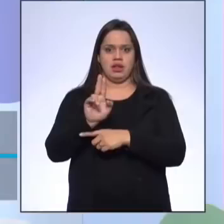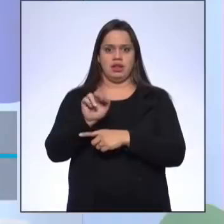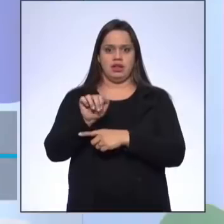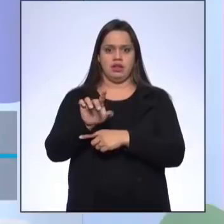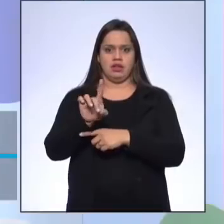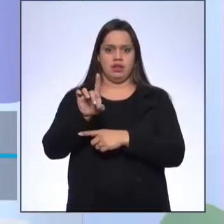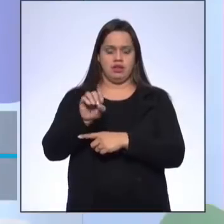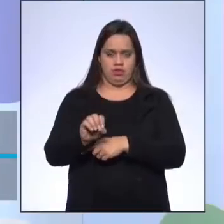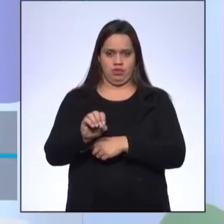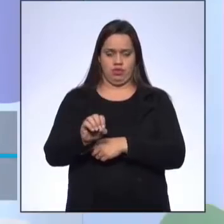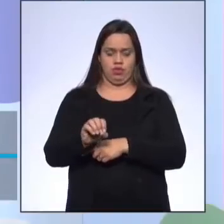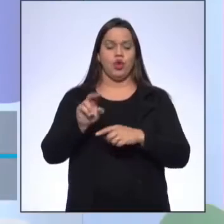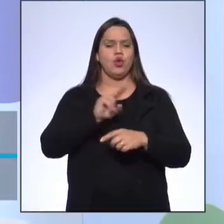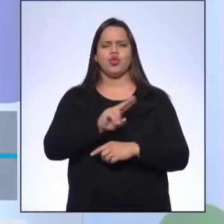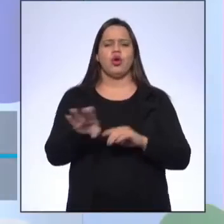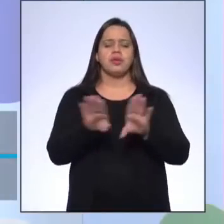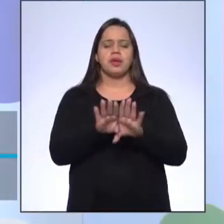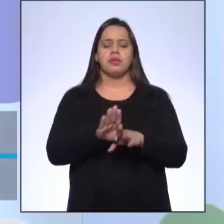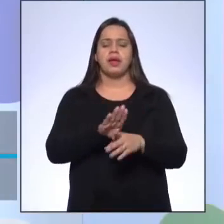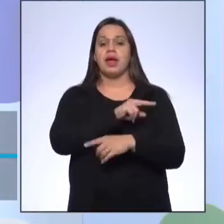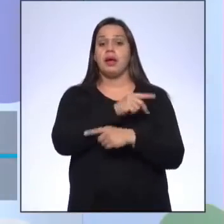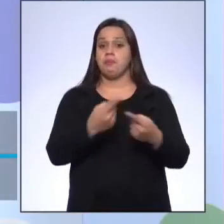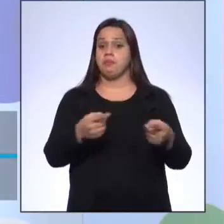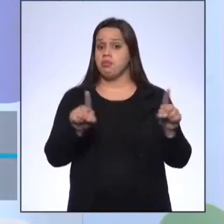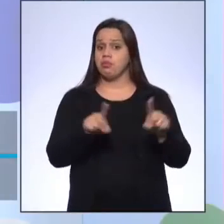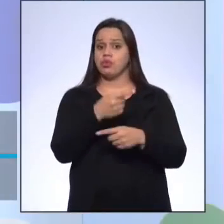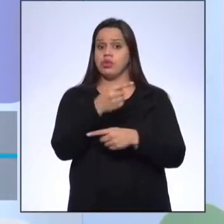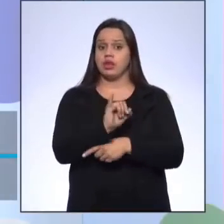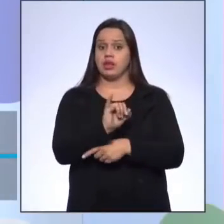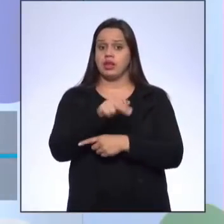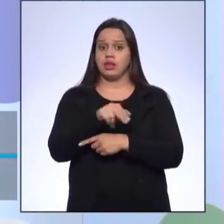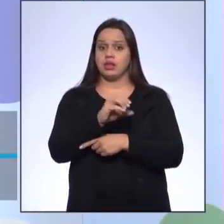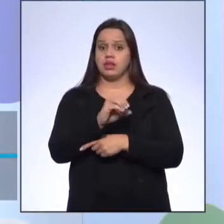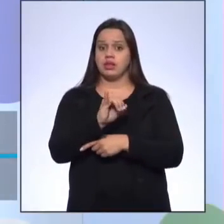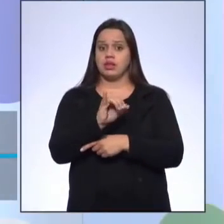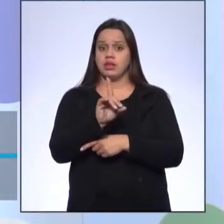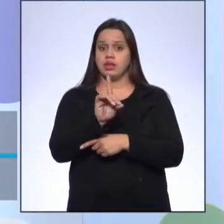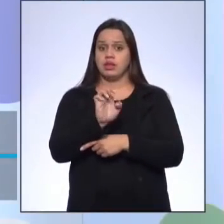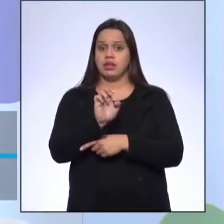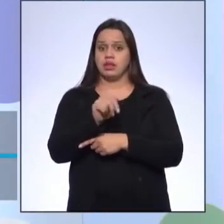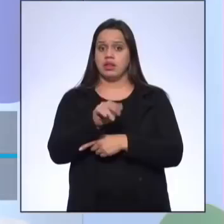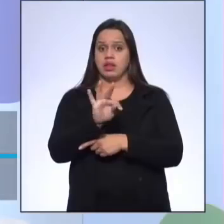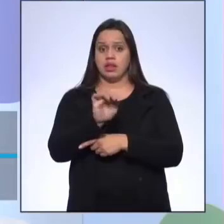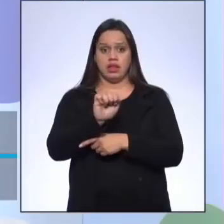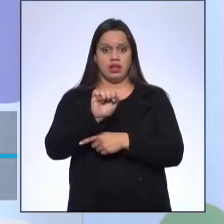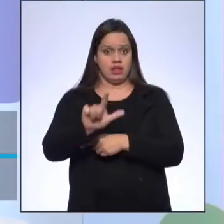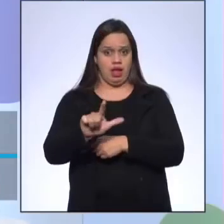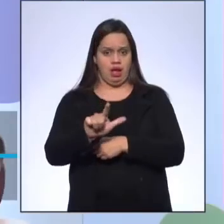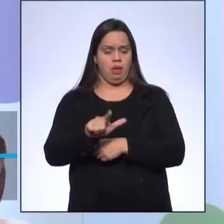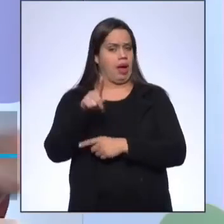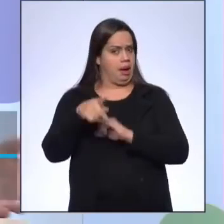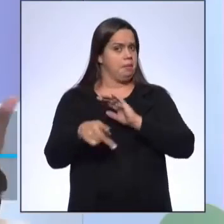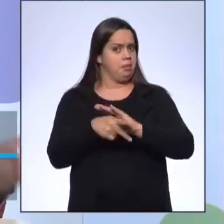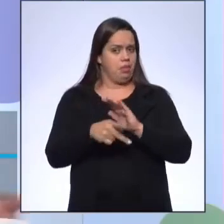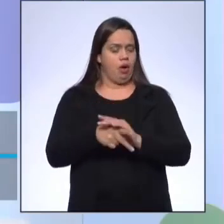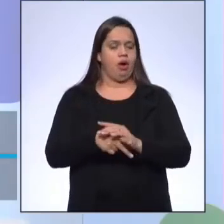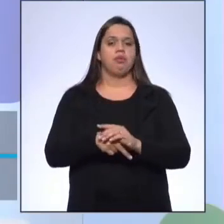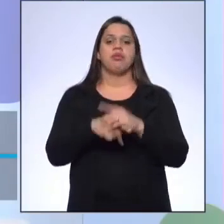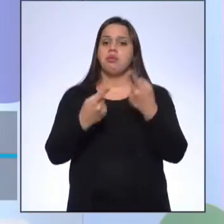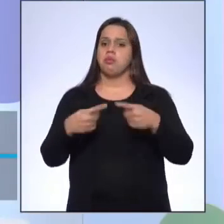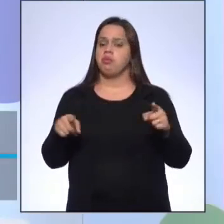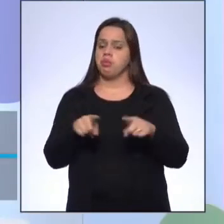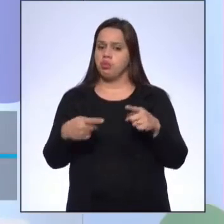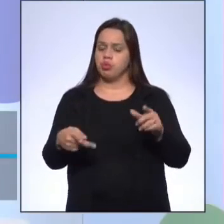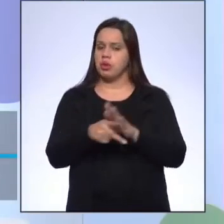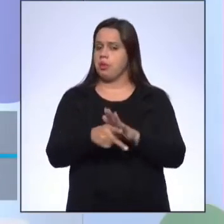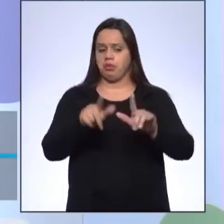música incidental. O que, que é isso, né? Ela faz parte da trilha sonora, né, de um filme, de uma novela, enfim.